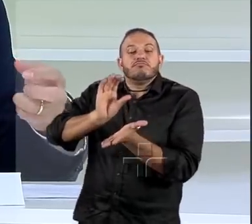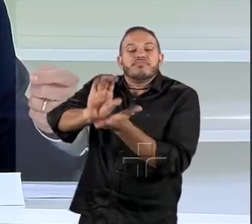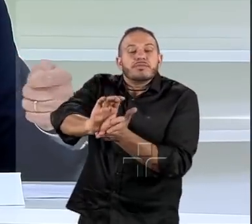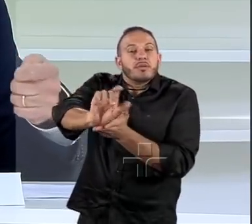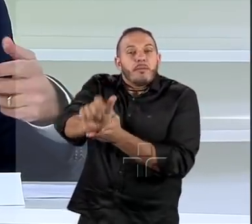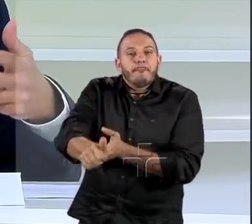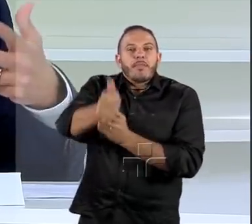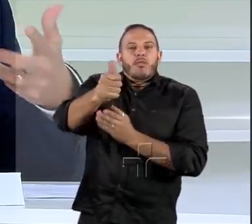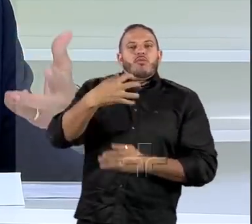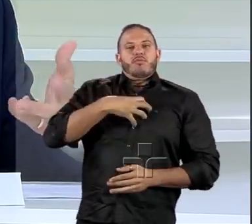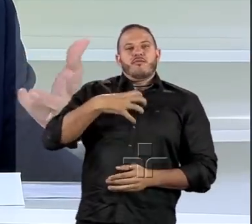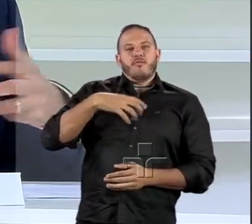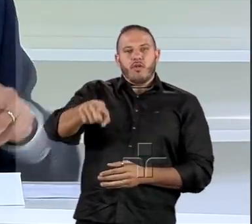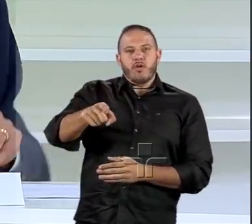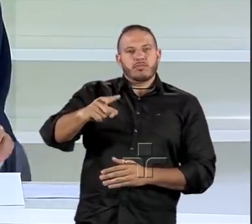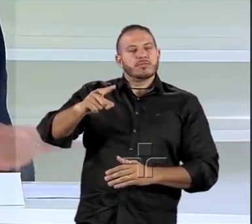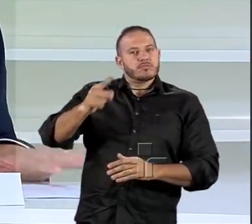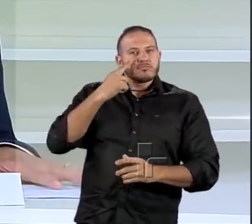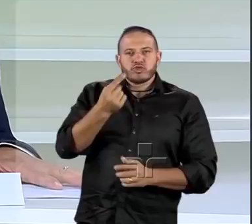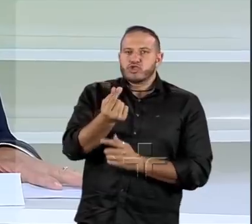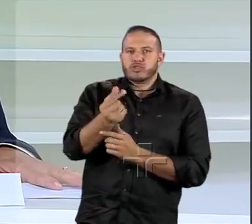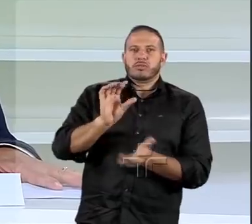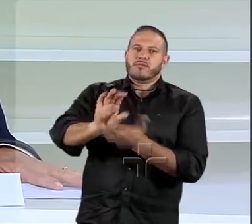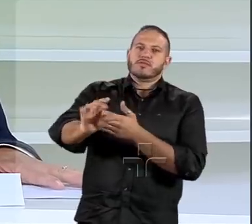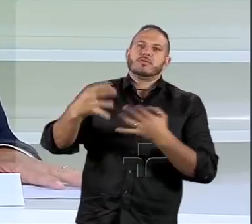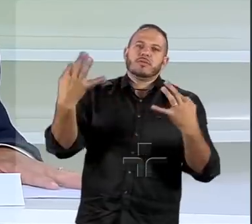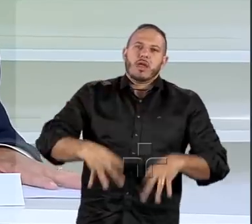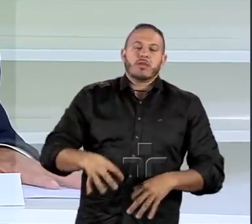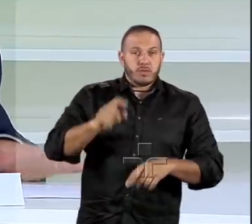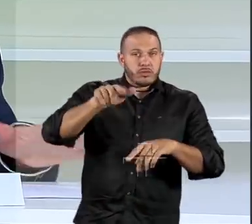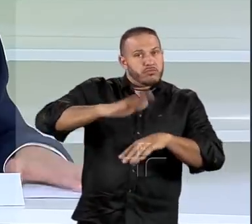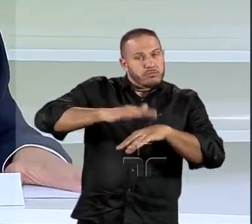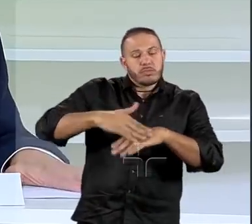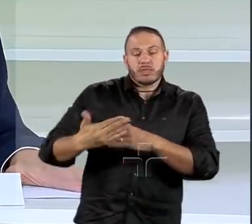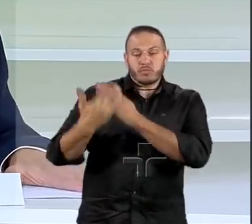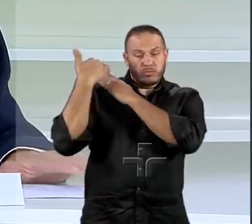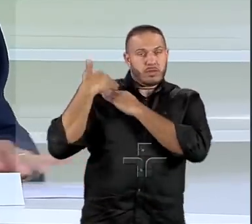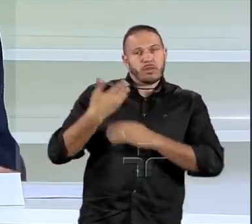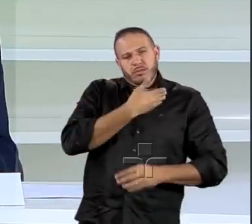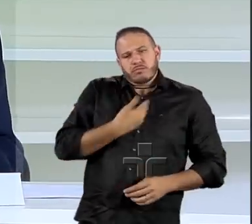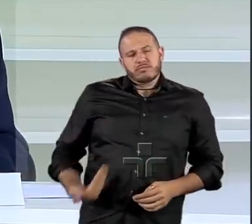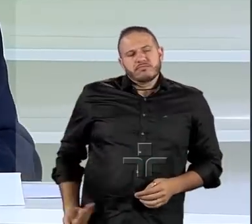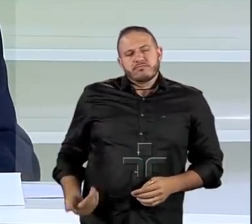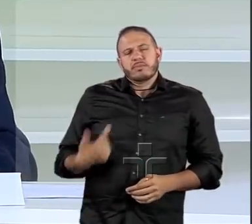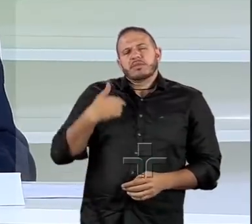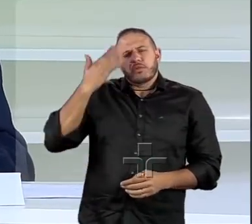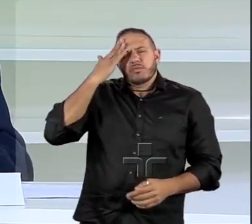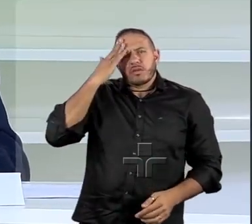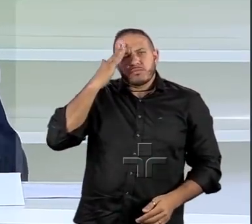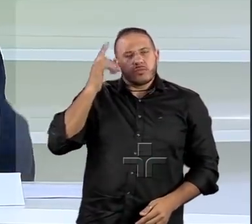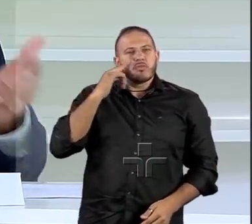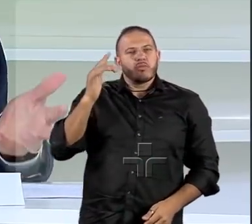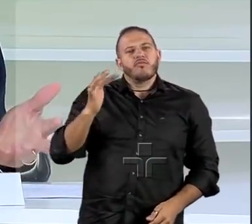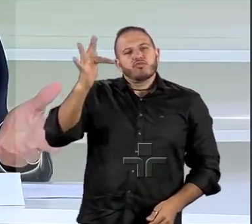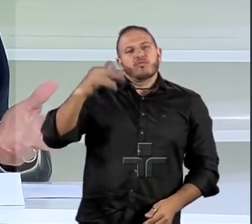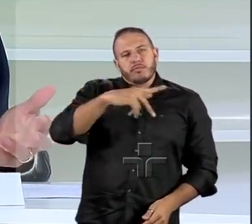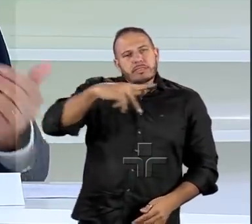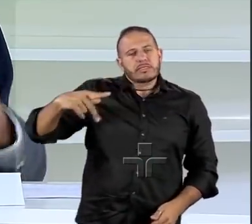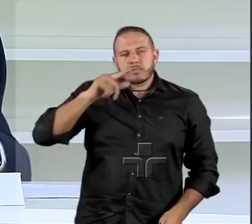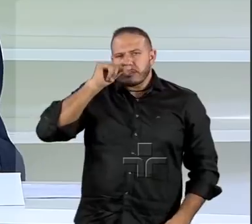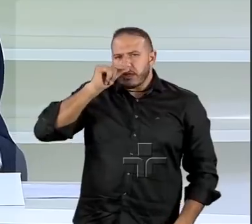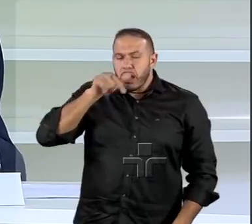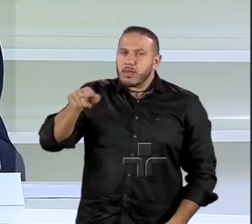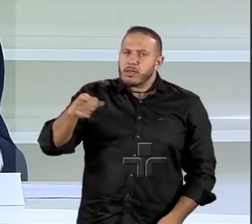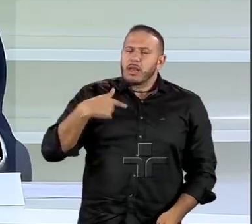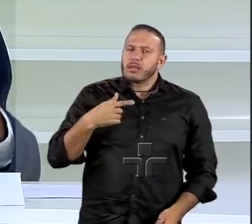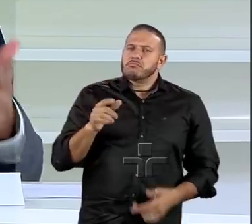gesto, a melhor moção para o dinheiro público. Isso é responsabilidade dos dirigentes. Então, eu entendo que que o presidente Geraldo Alckmin ele deu um exemplo de